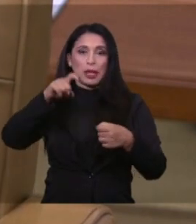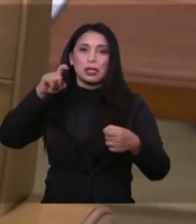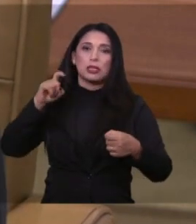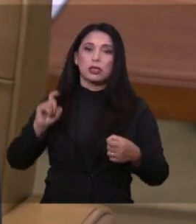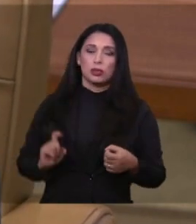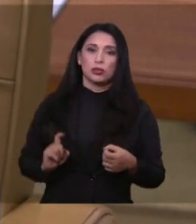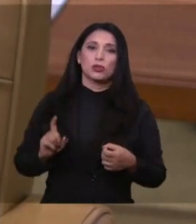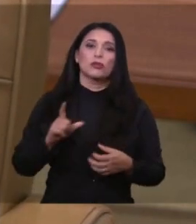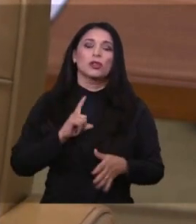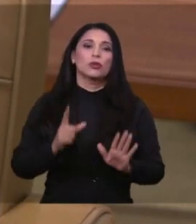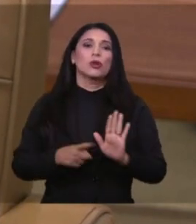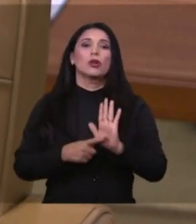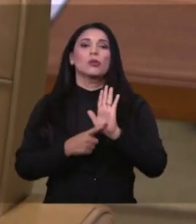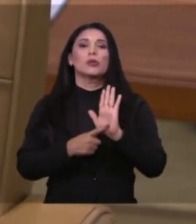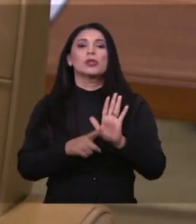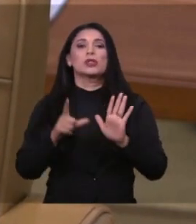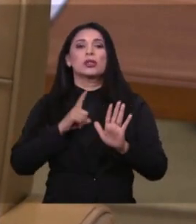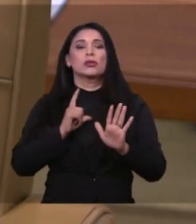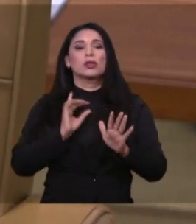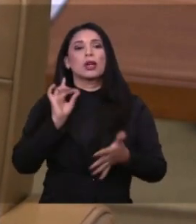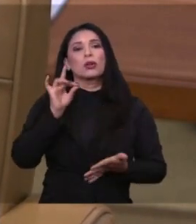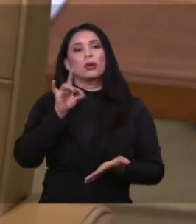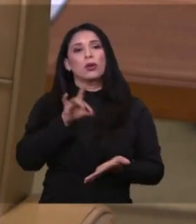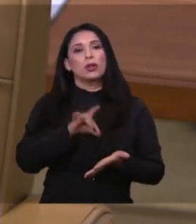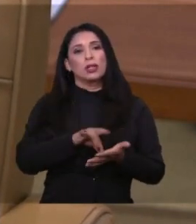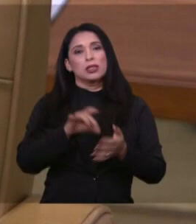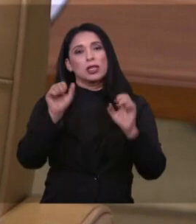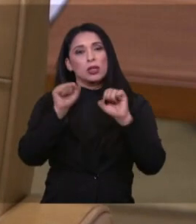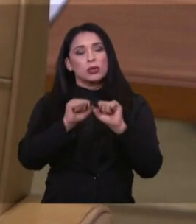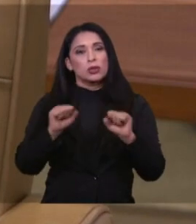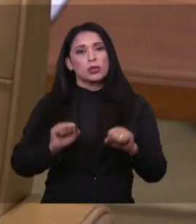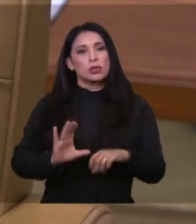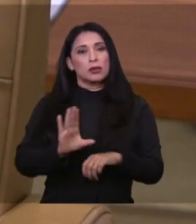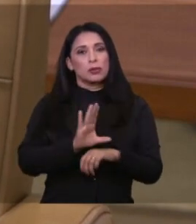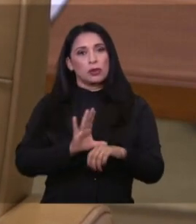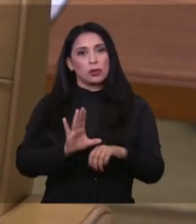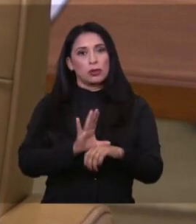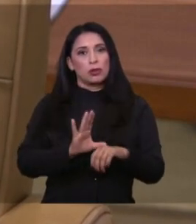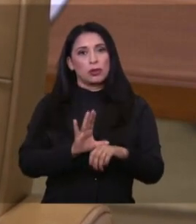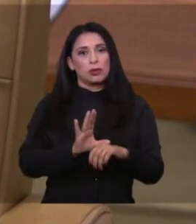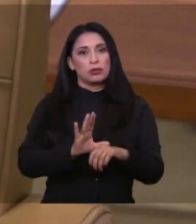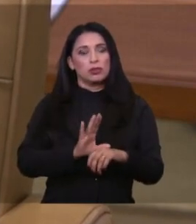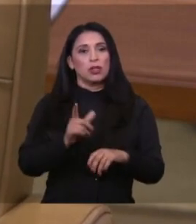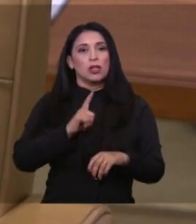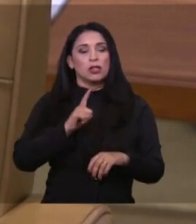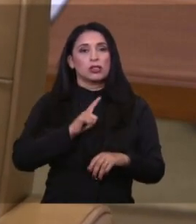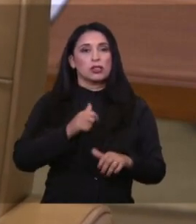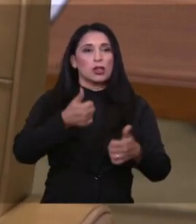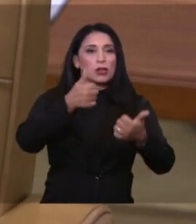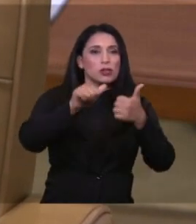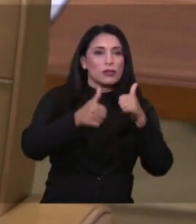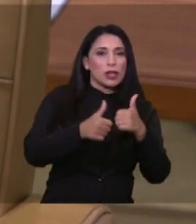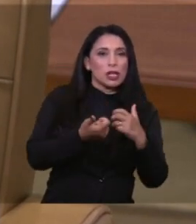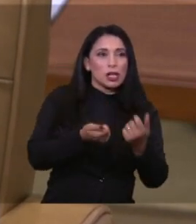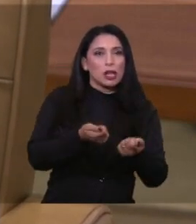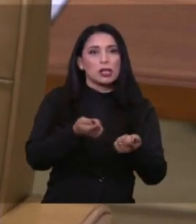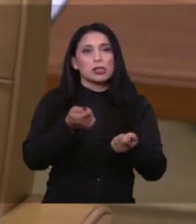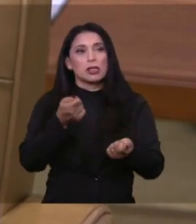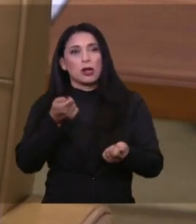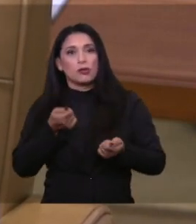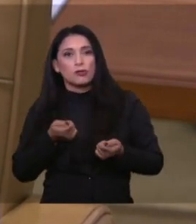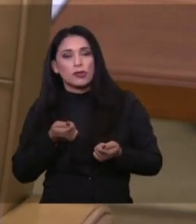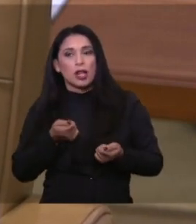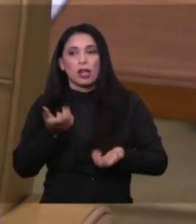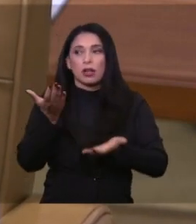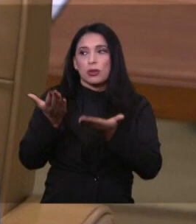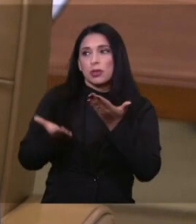expressa como vetor de concretização do sistema constitucional de freios e contrapesos, com deferência à